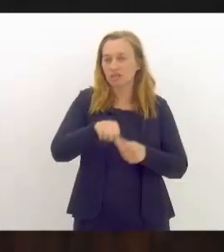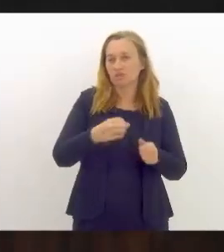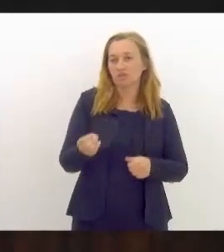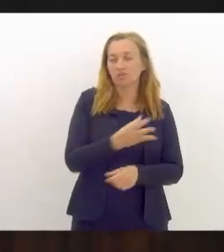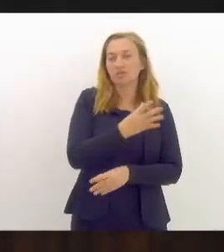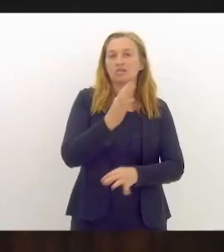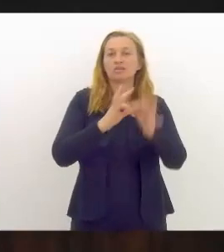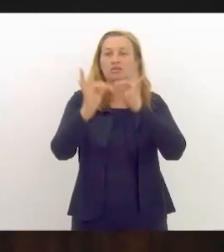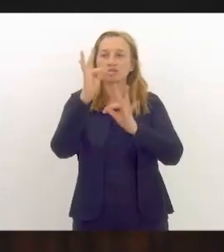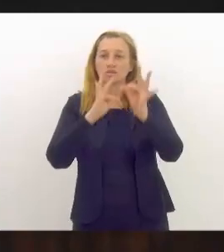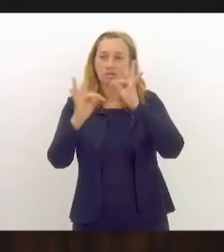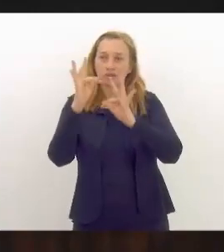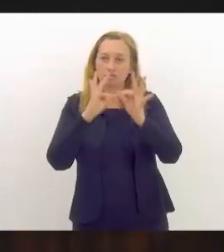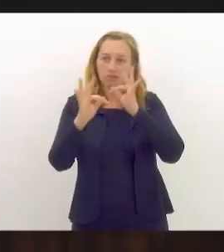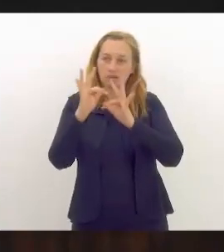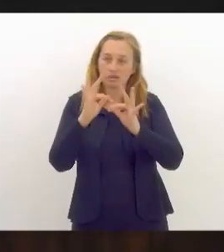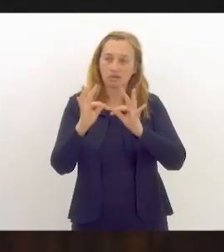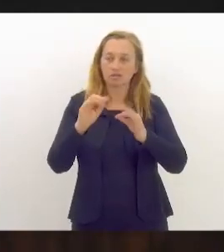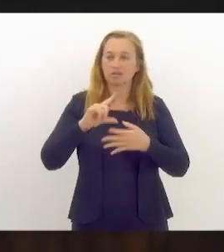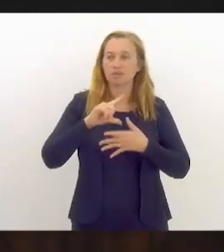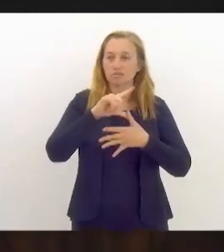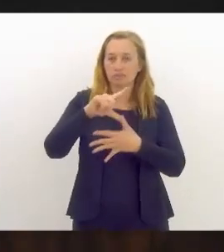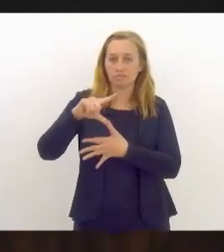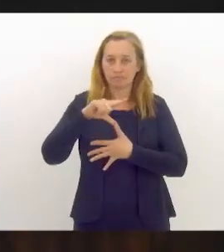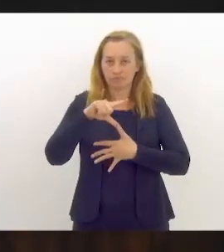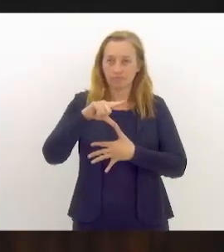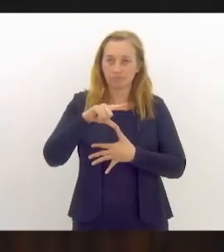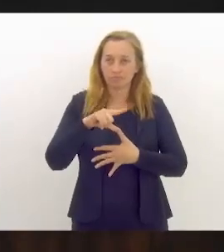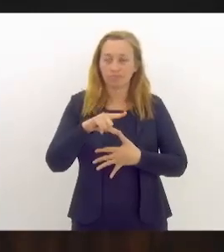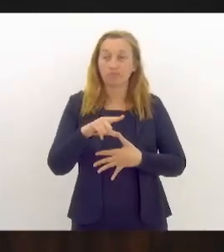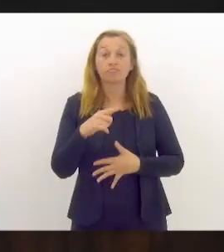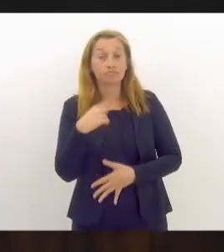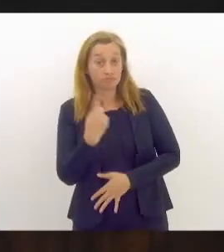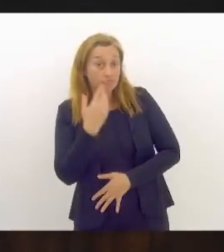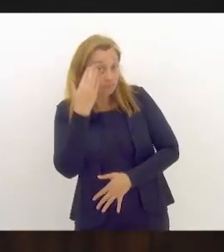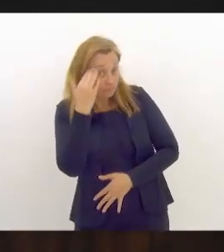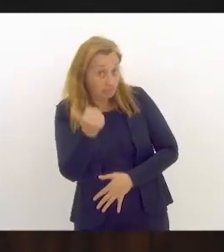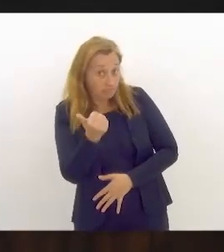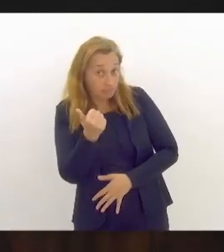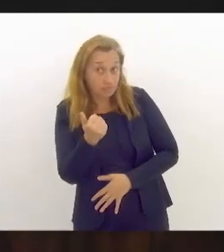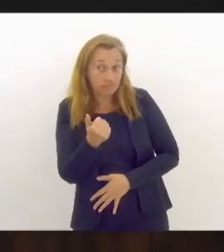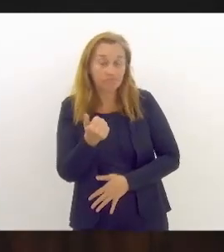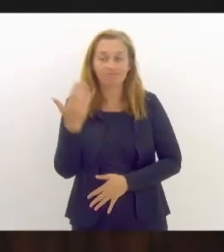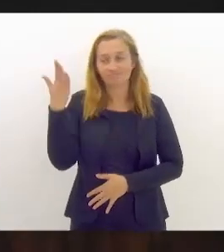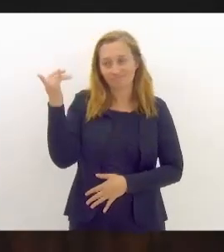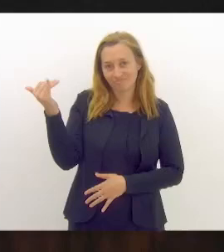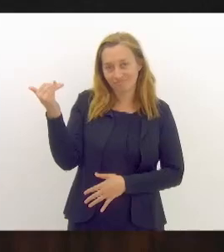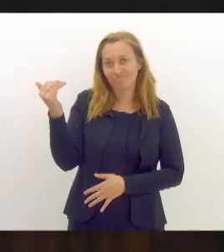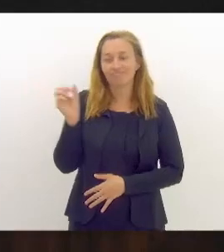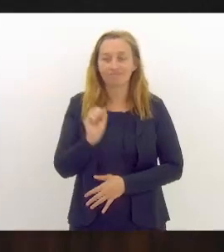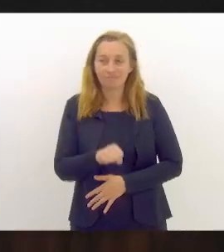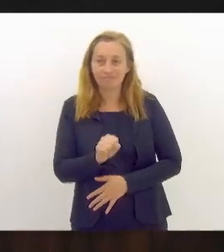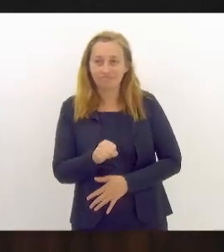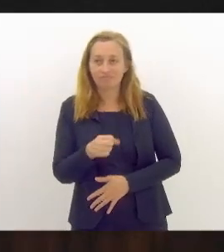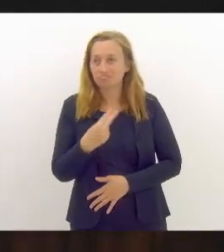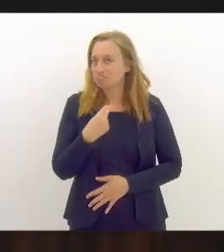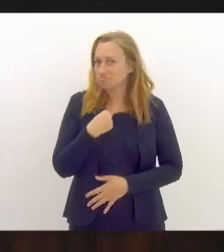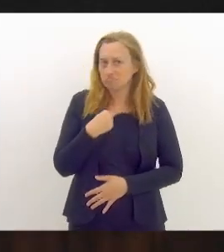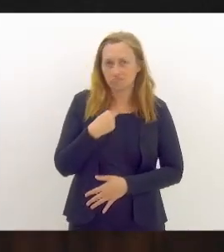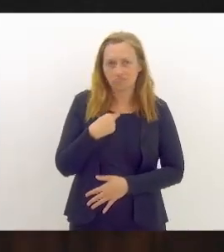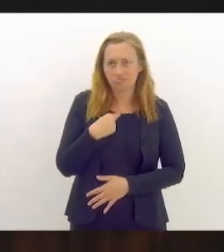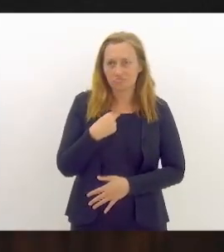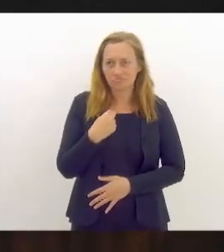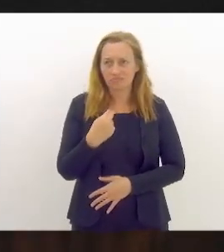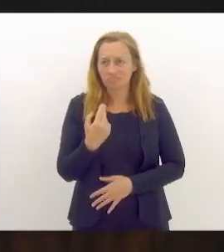e tecnologia da América Latina e pelo que sabemos foi um sucesso e não poderia ter sido